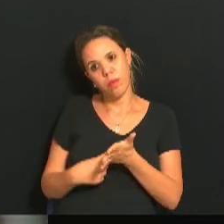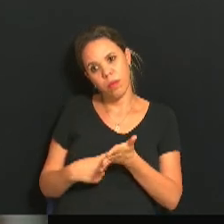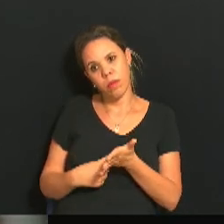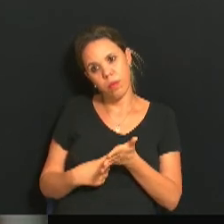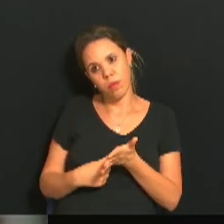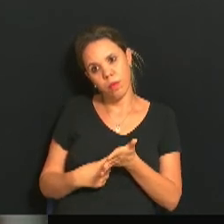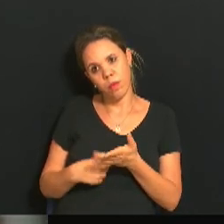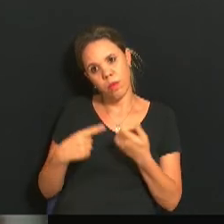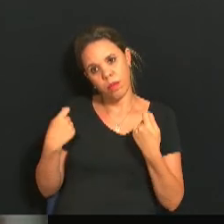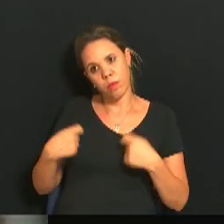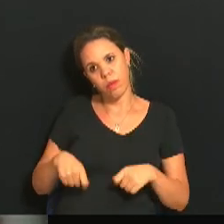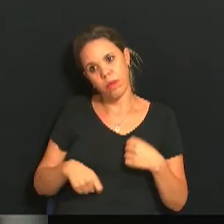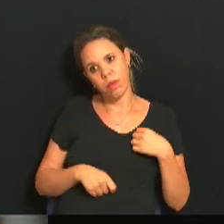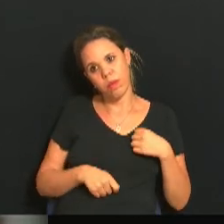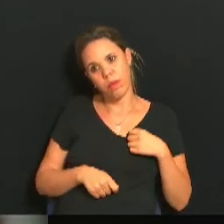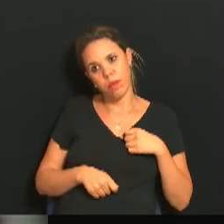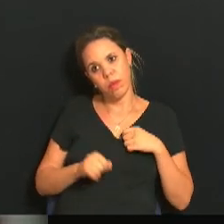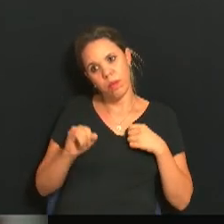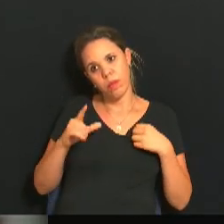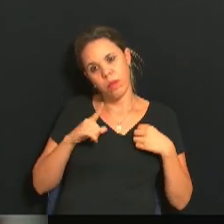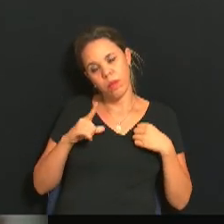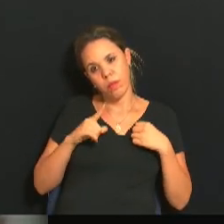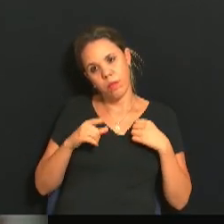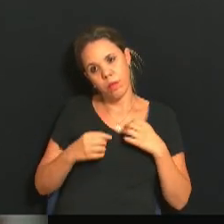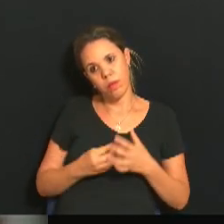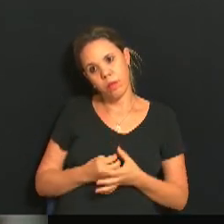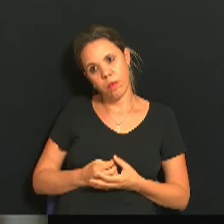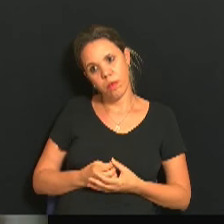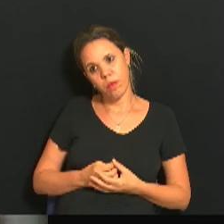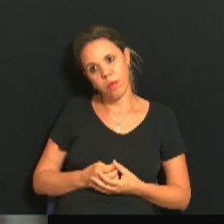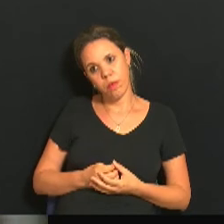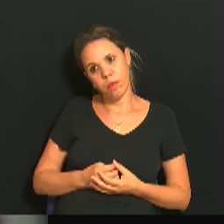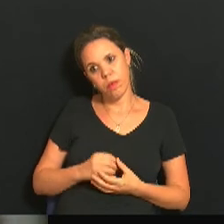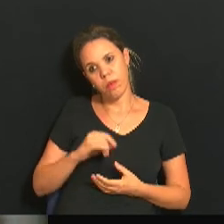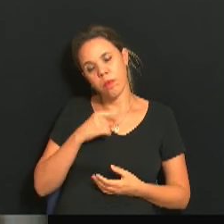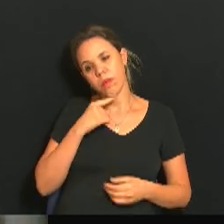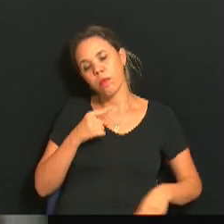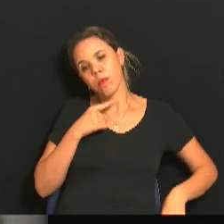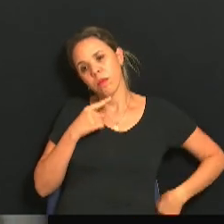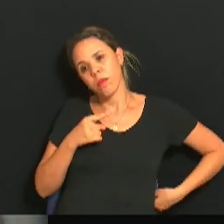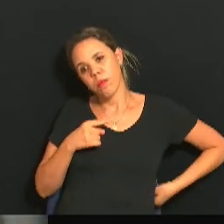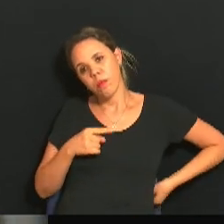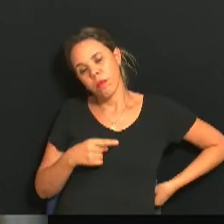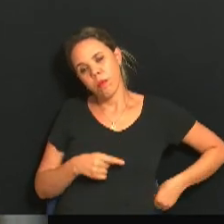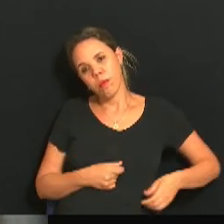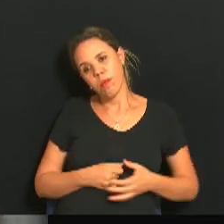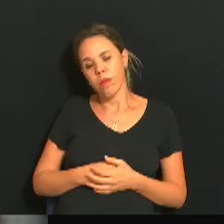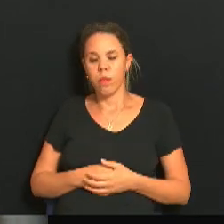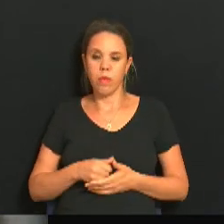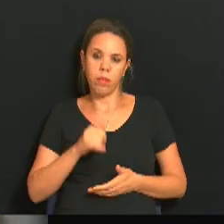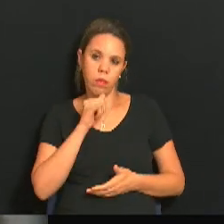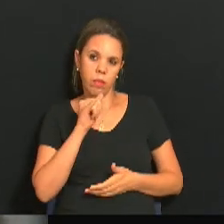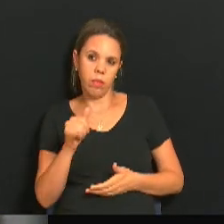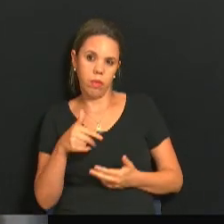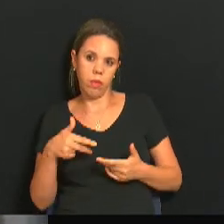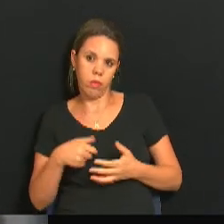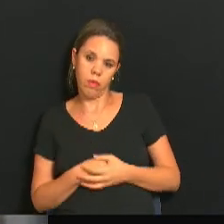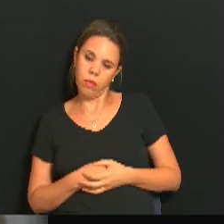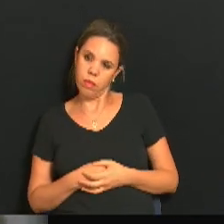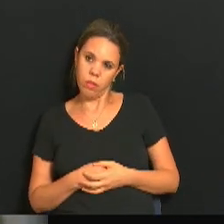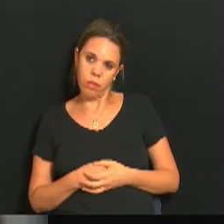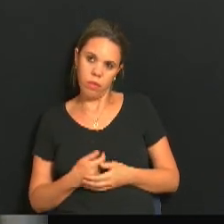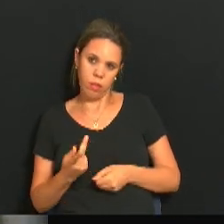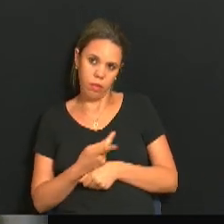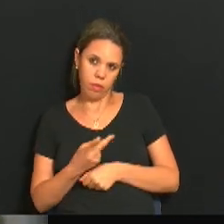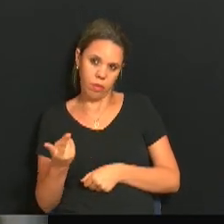que for necessário obviamente se eu tiver entre do insegurança em alguma ação eu vou